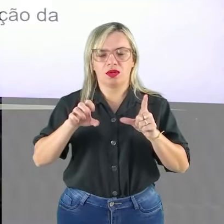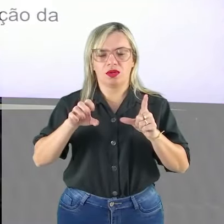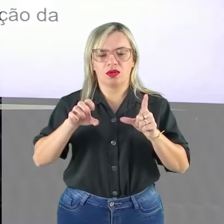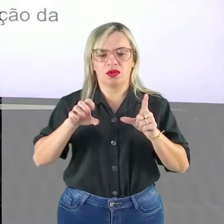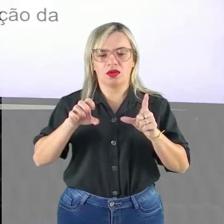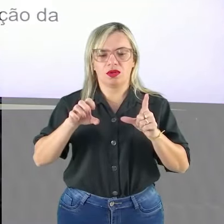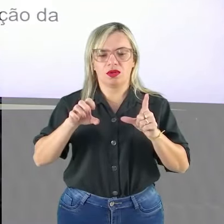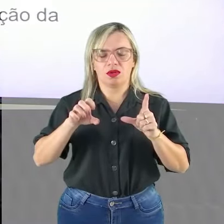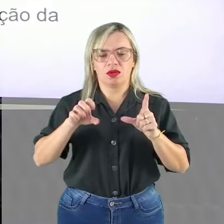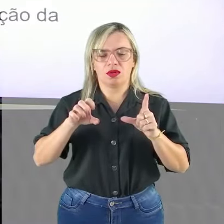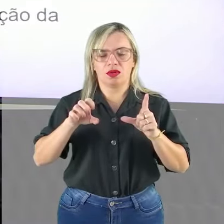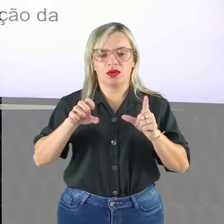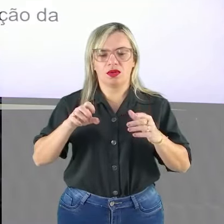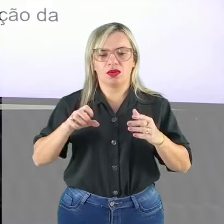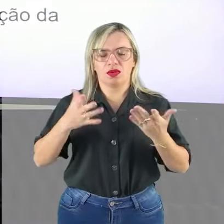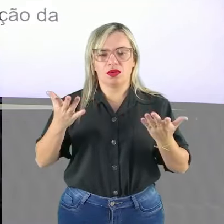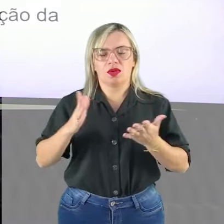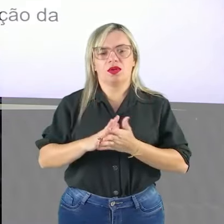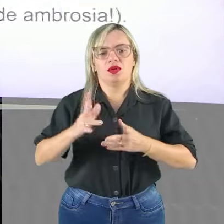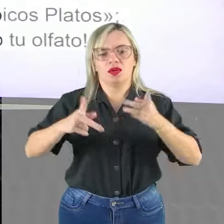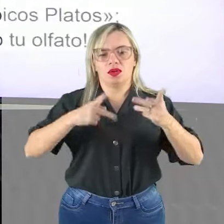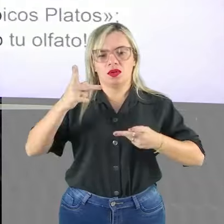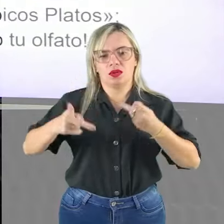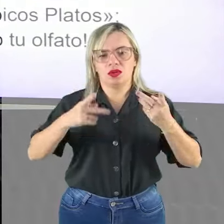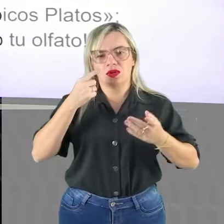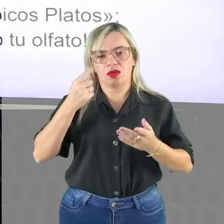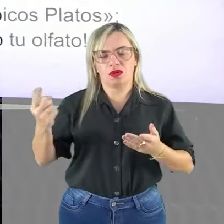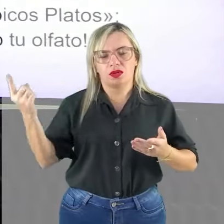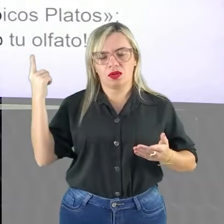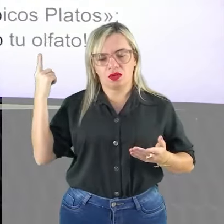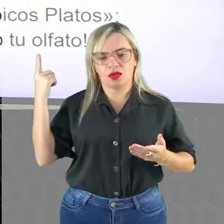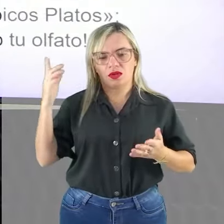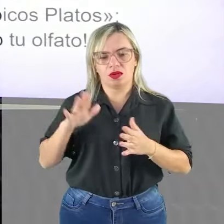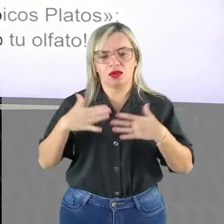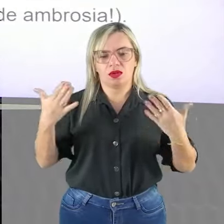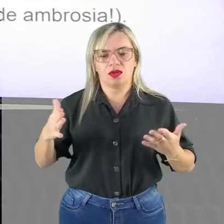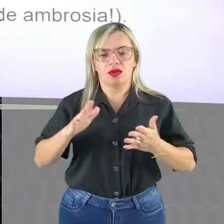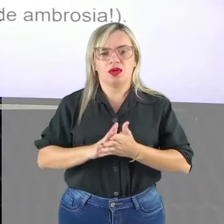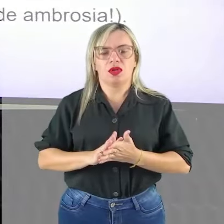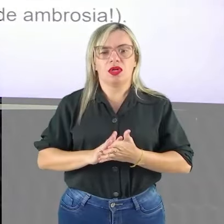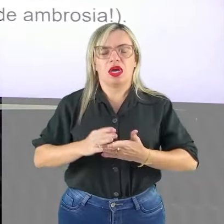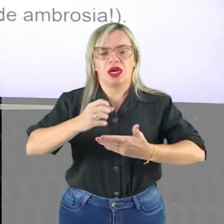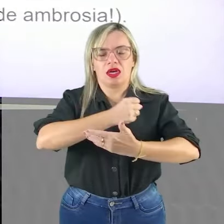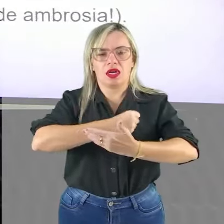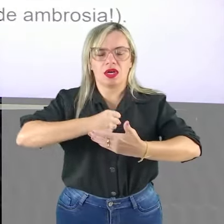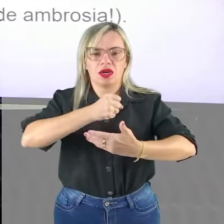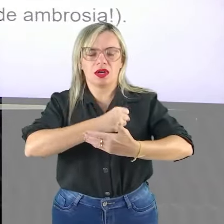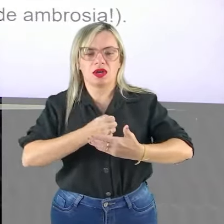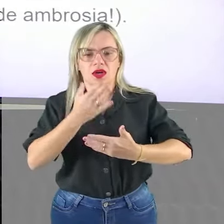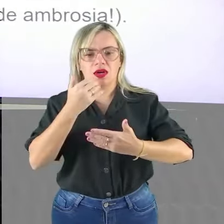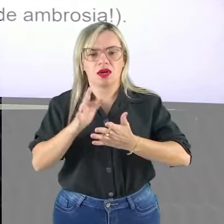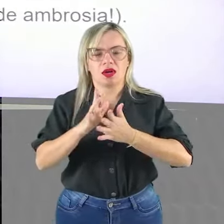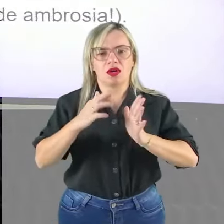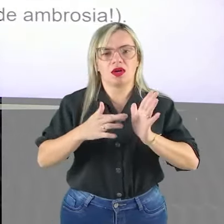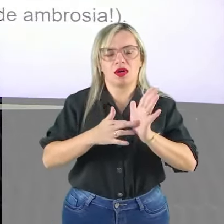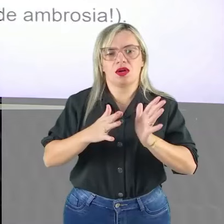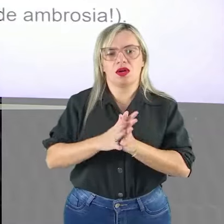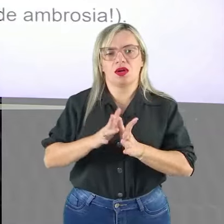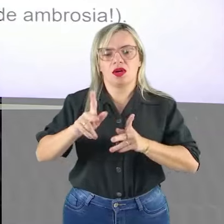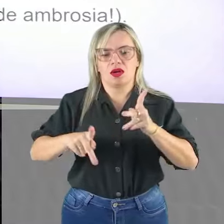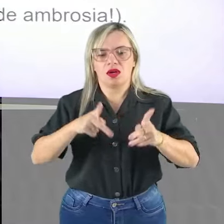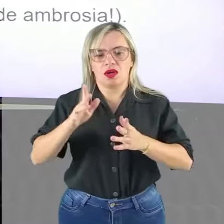identidade cultural de um povo eu falei para vocês ainda pouco tá bem aqui ó eh cadê será